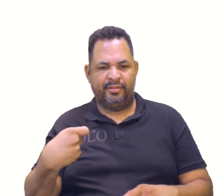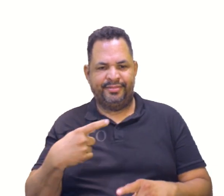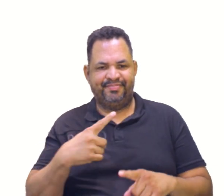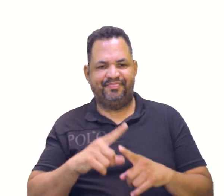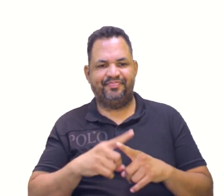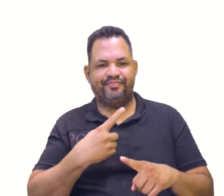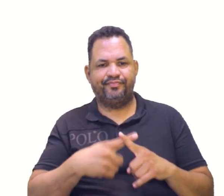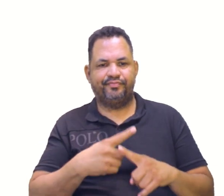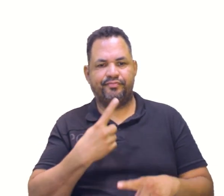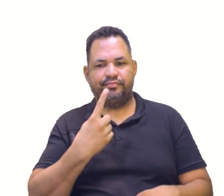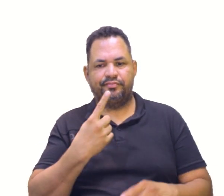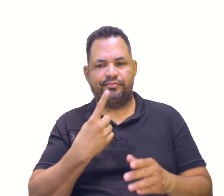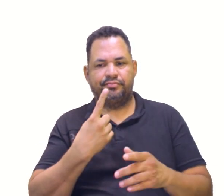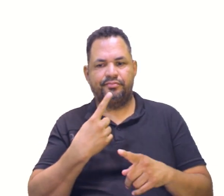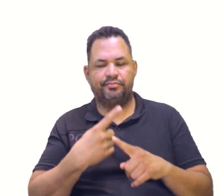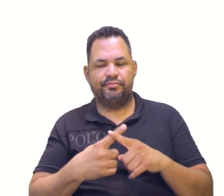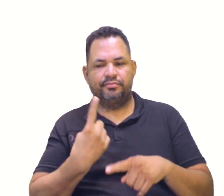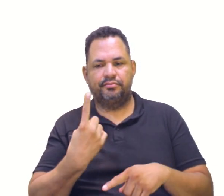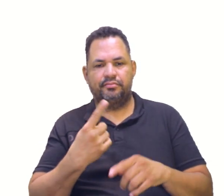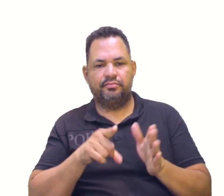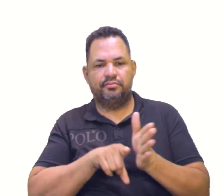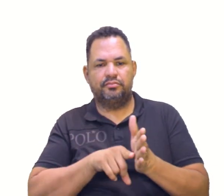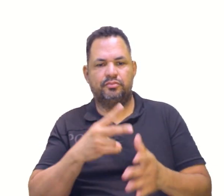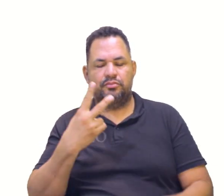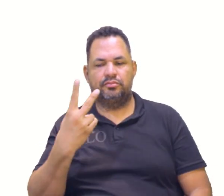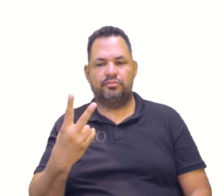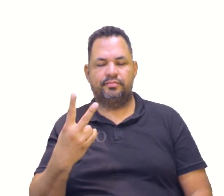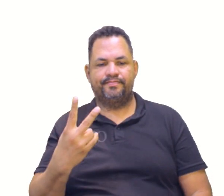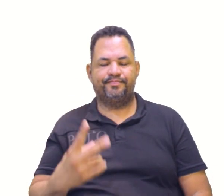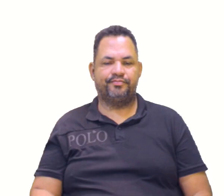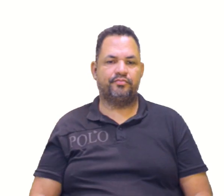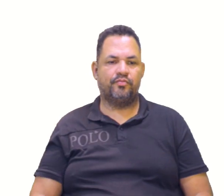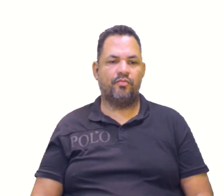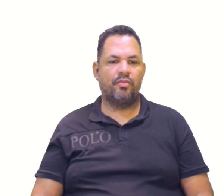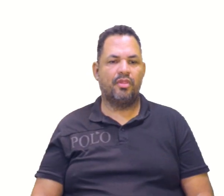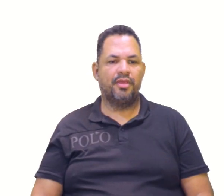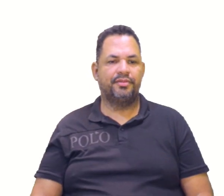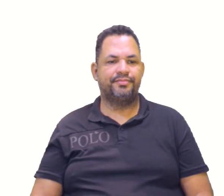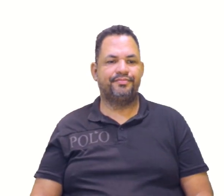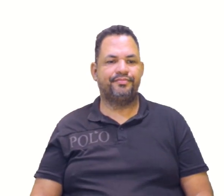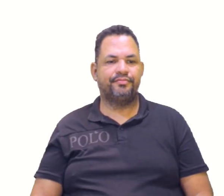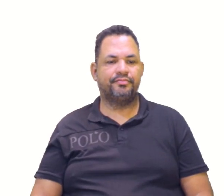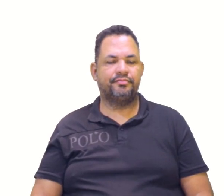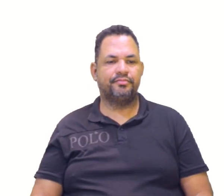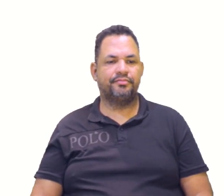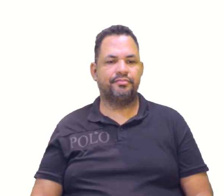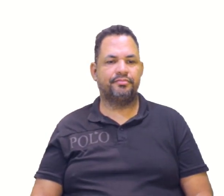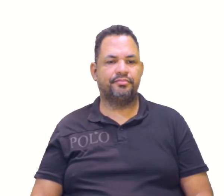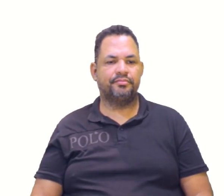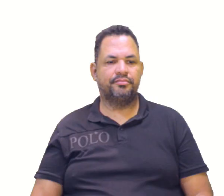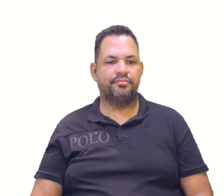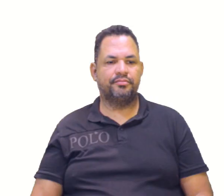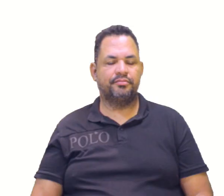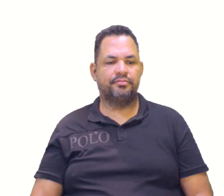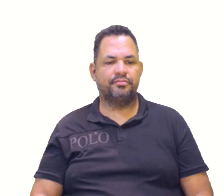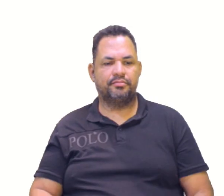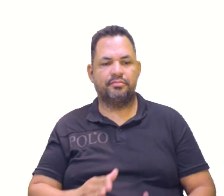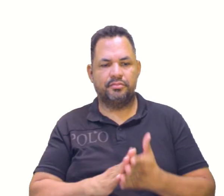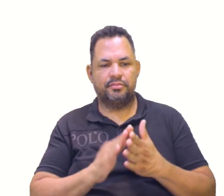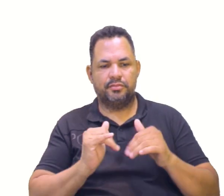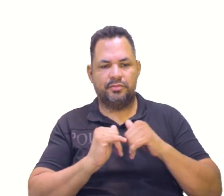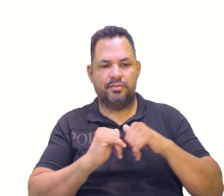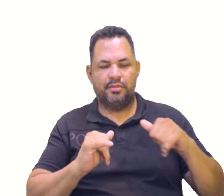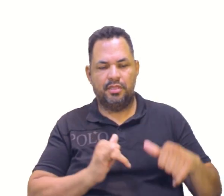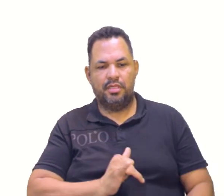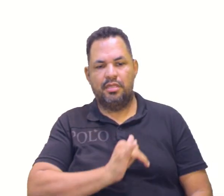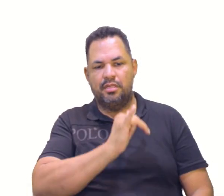1. Menos 2. Vamos primeiro fazer a reduzida, que já está mais ou menos prontinha aqui, né? É só passar o 4 para o outro lado, né? Já é isolar o y, não é? Então